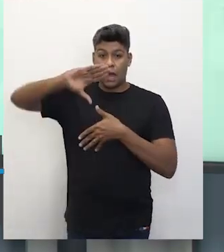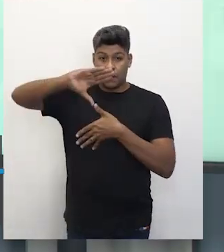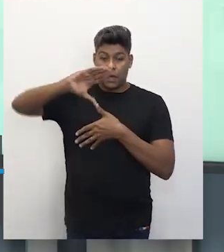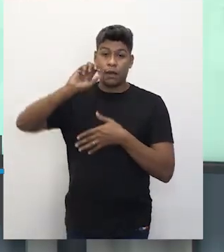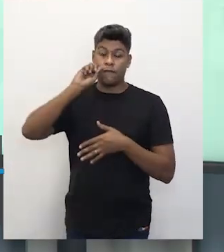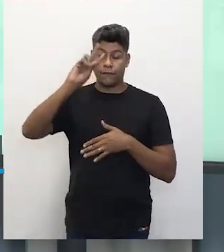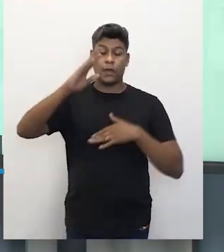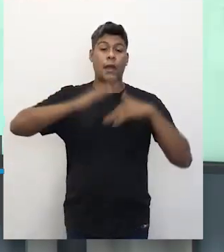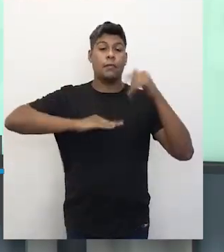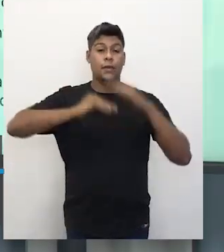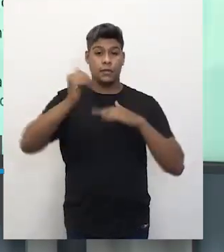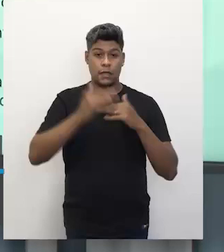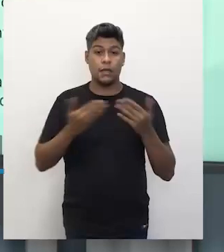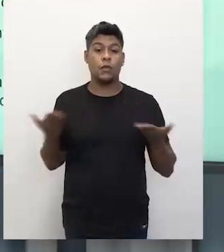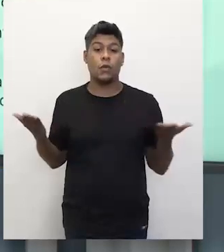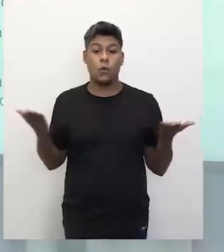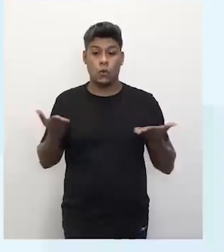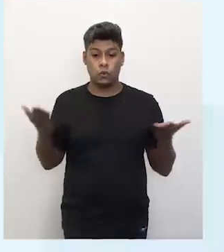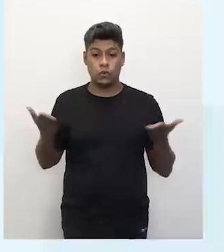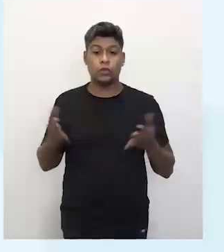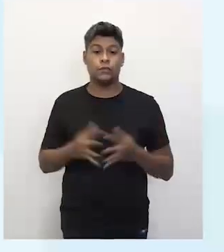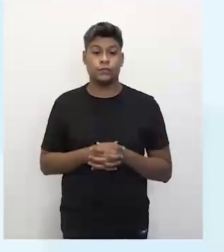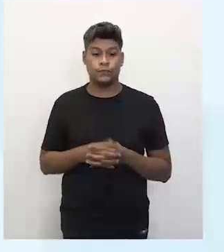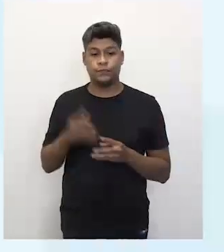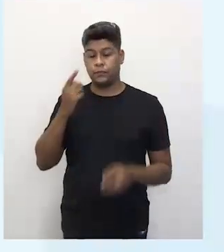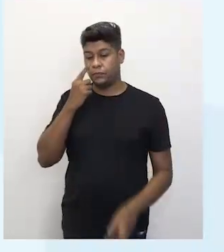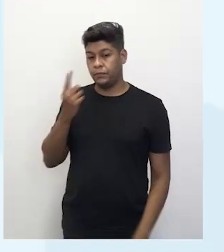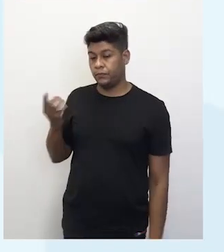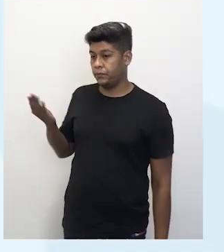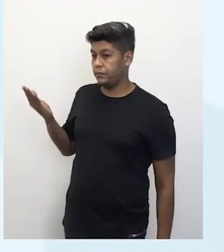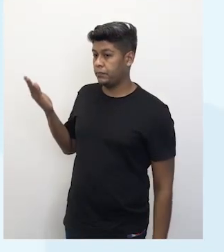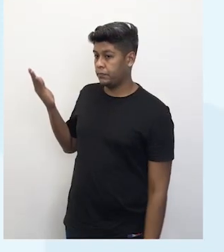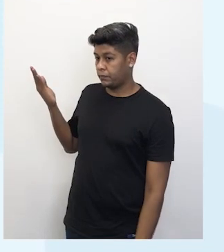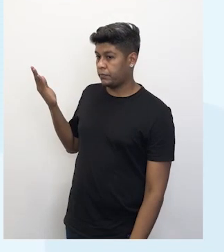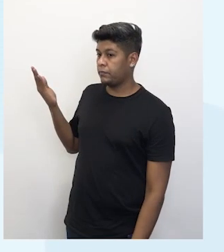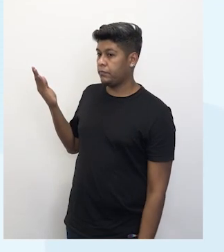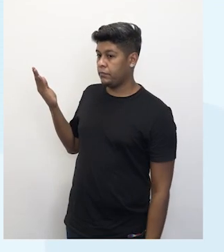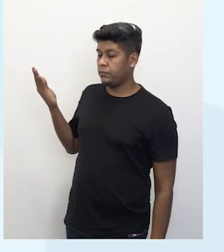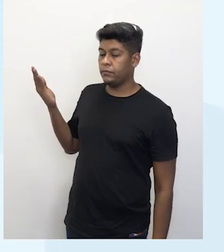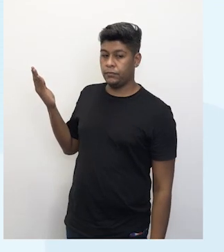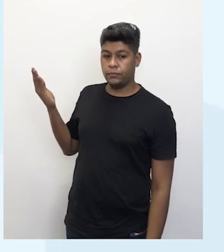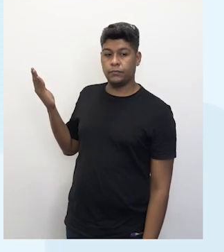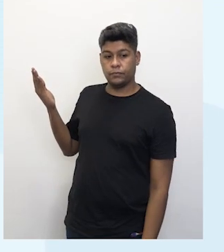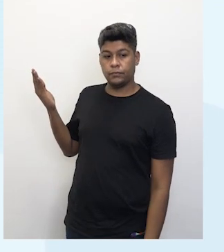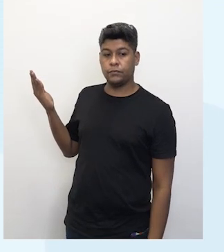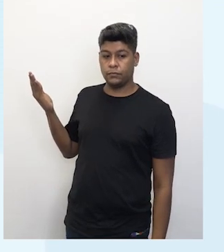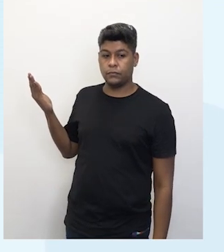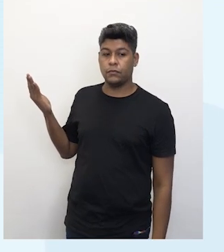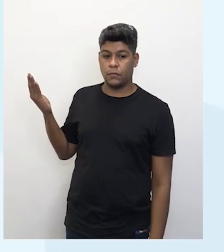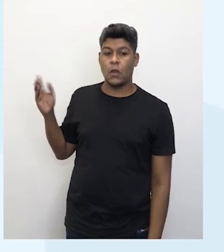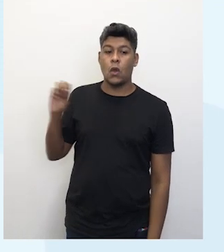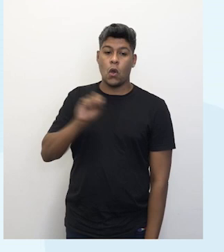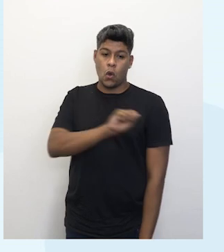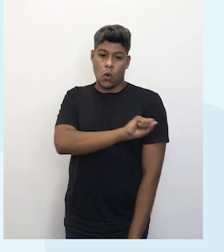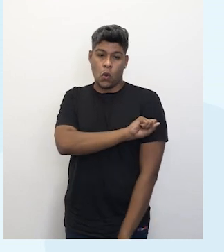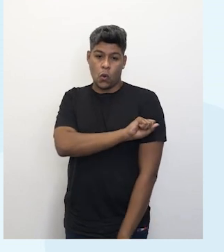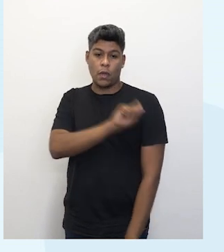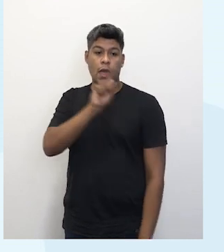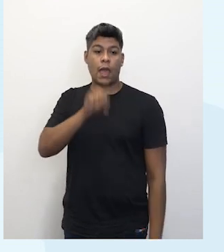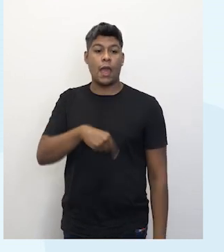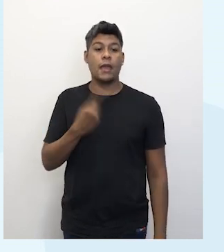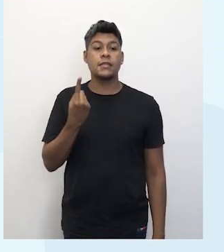a habilidade que nós vamos trabalhar hoje Aí só acompanhar na tela então nós temos aí habilidade do oitavo ano que